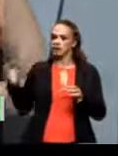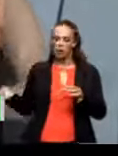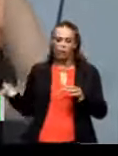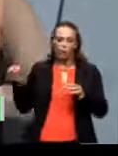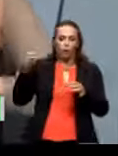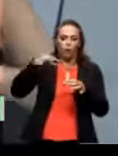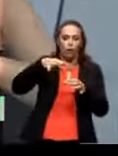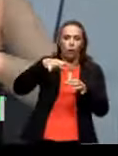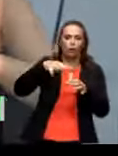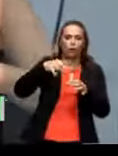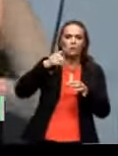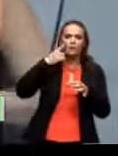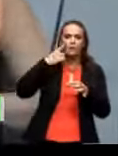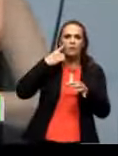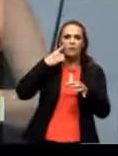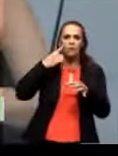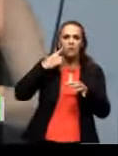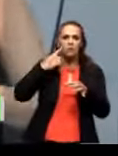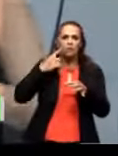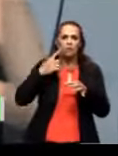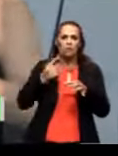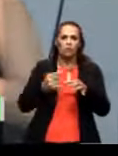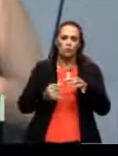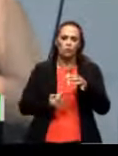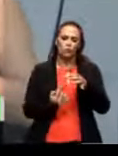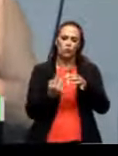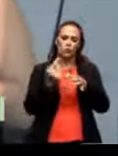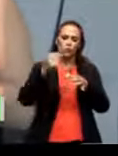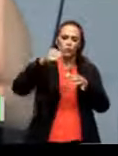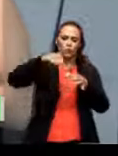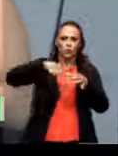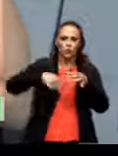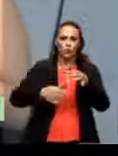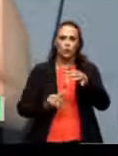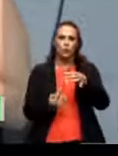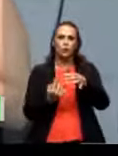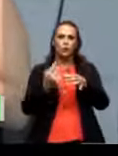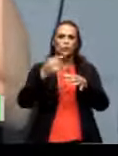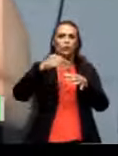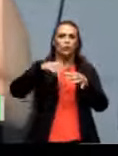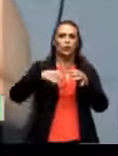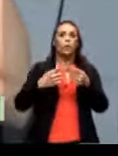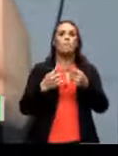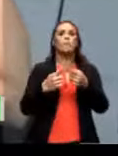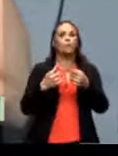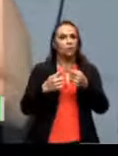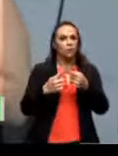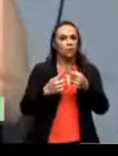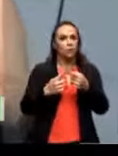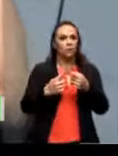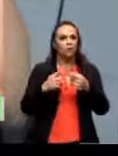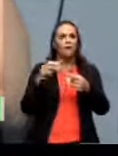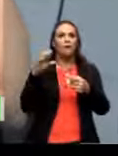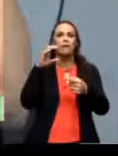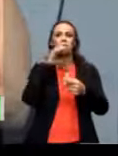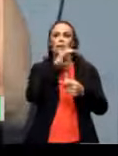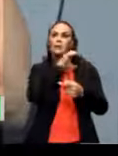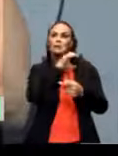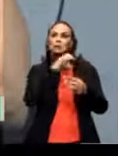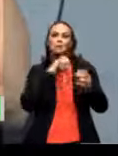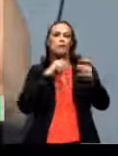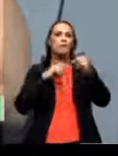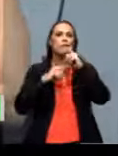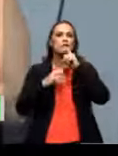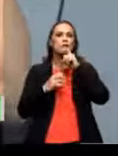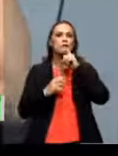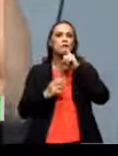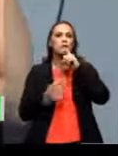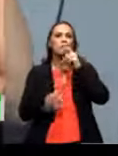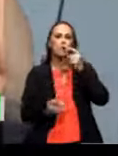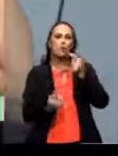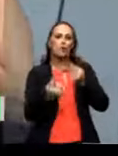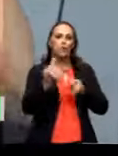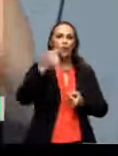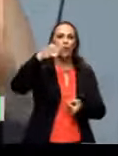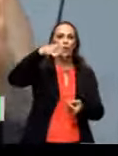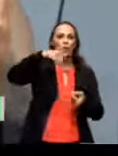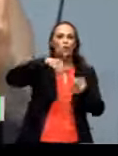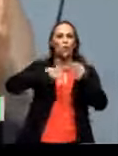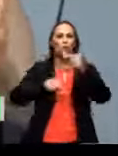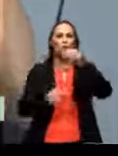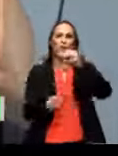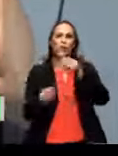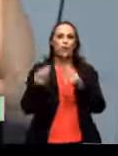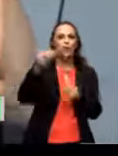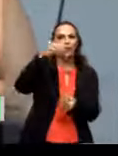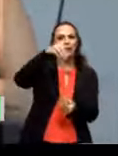descendo. Vai dar esse movimento aí de convecção. Isso também acontece no magma. O magma, ele vai ter